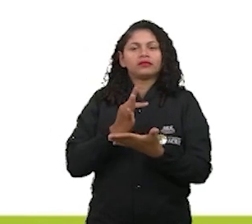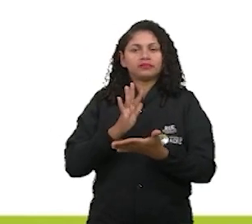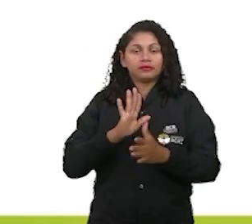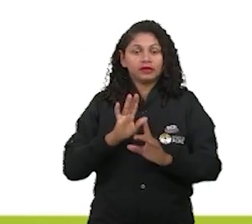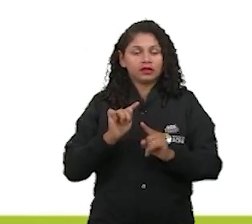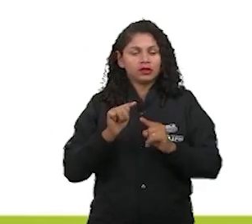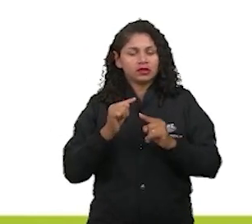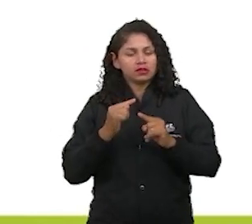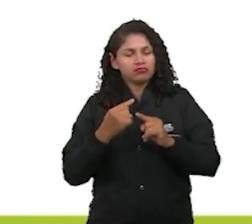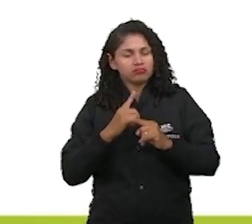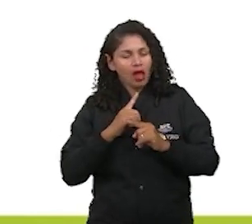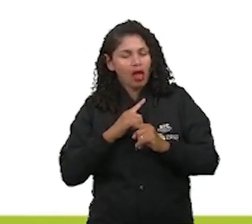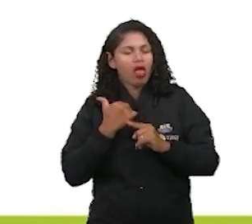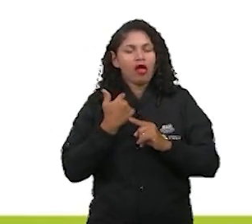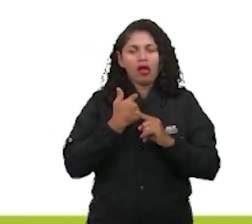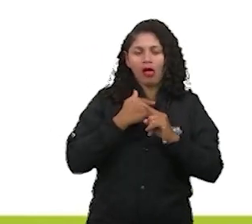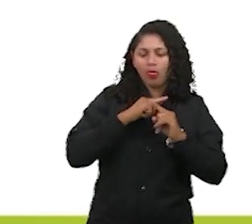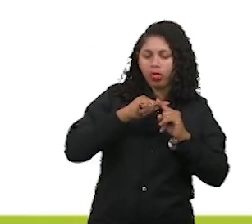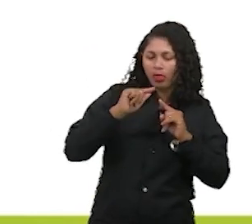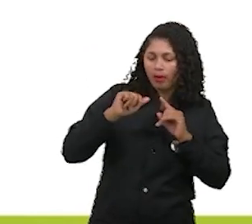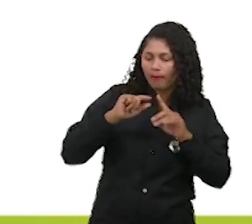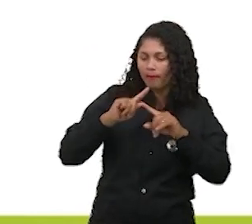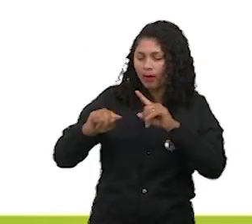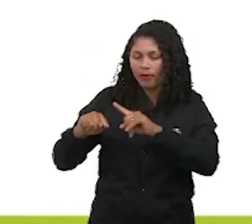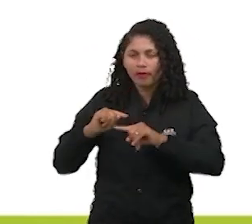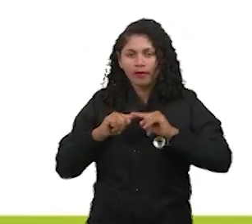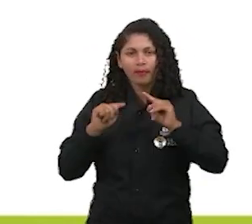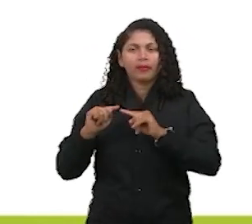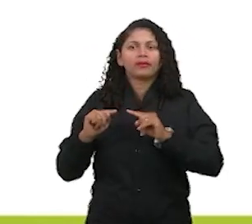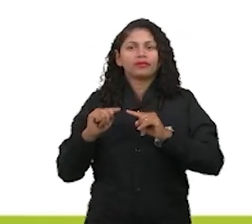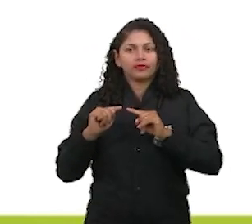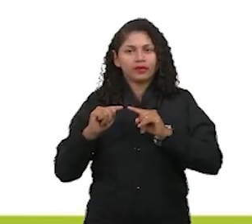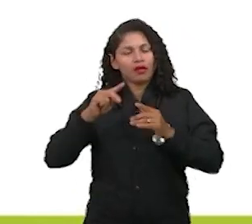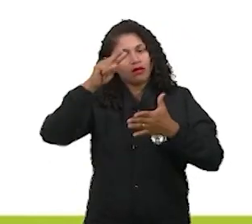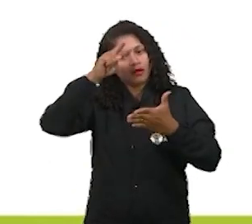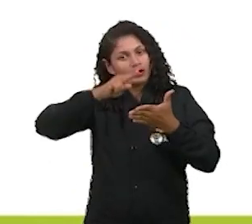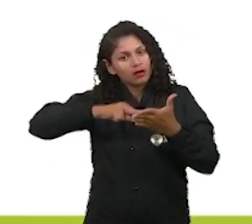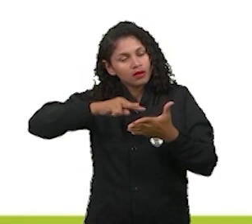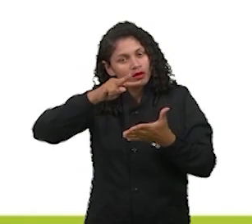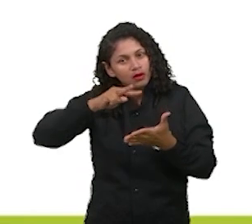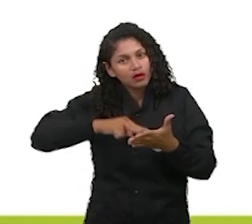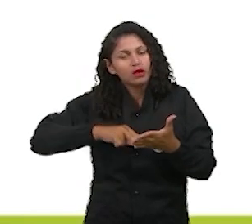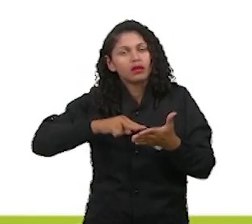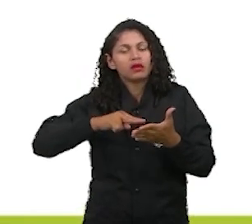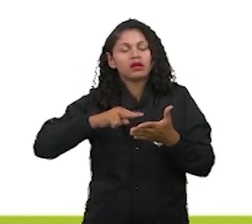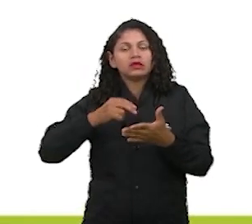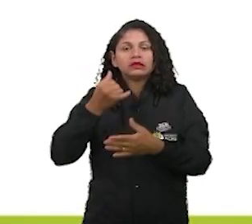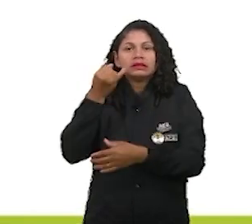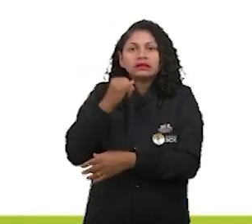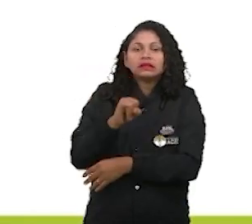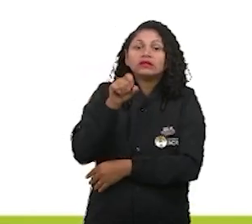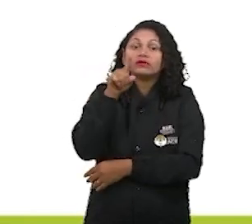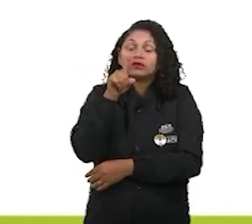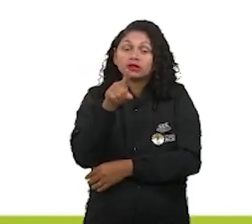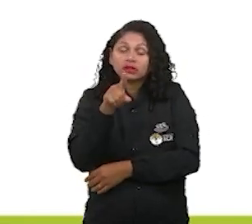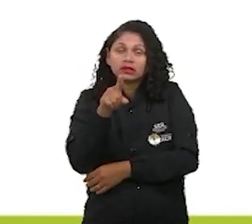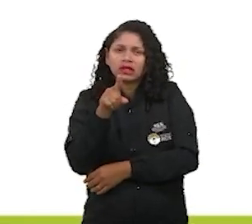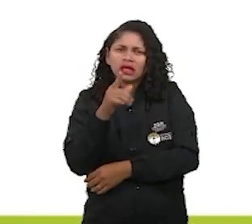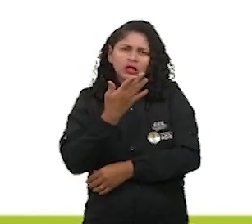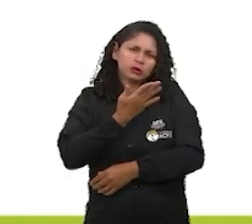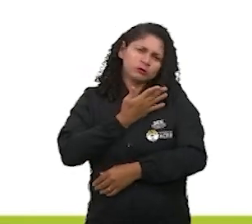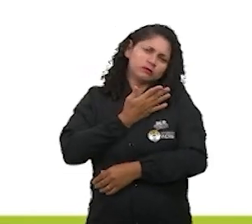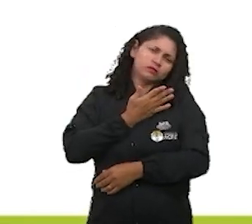certo? E aí, inclusive, eu sugiro para vocês, né, leiam, né, se você não tem o hábito de ler